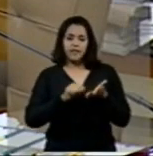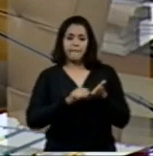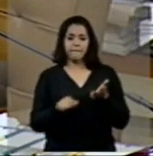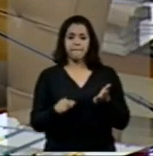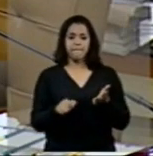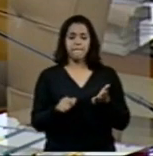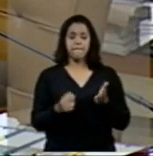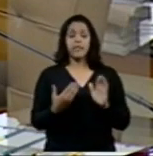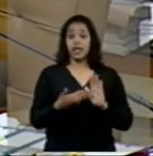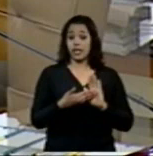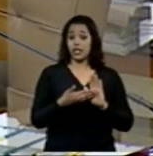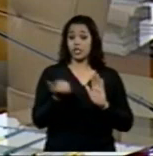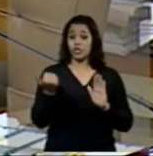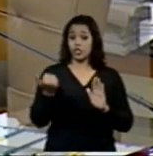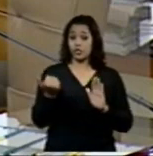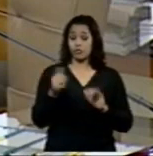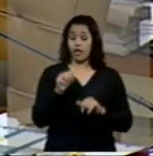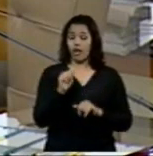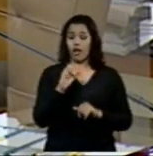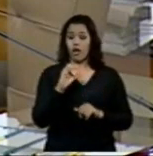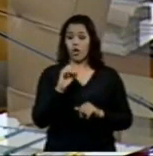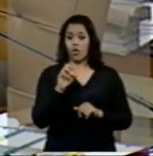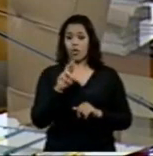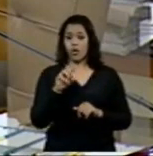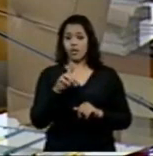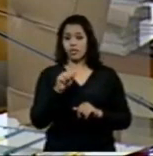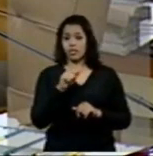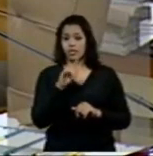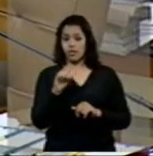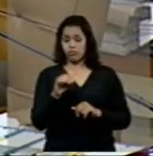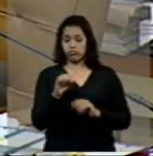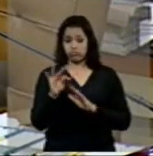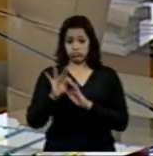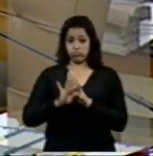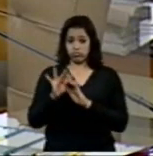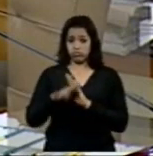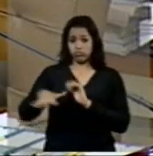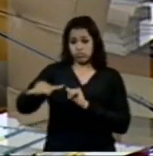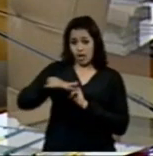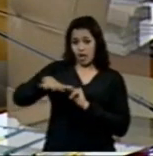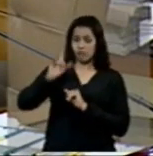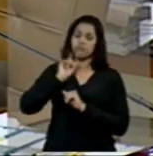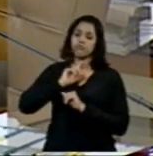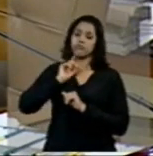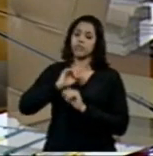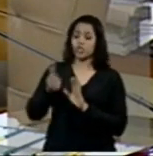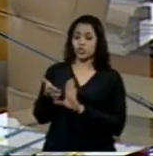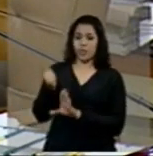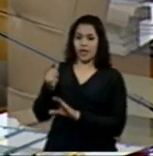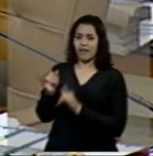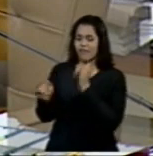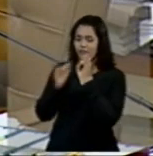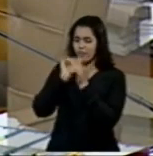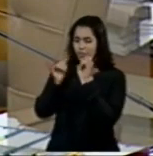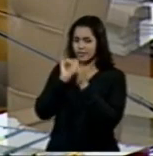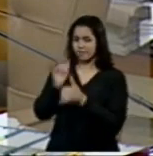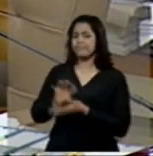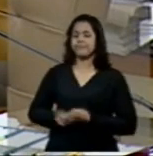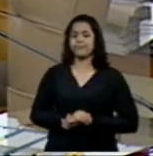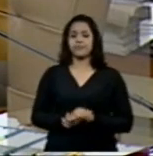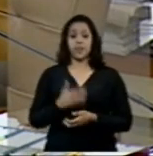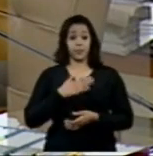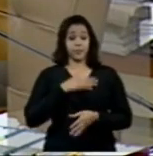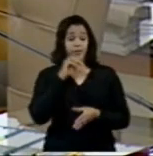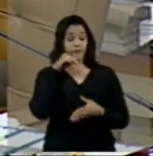E retiro do acórdão regional justamente esses dados que estão no